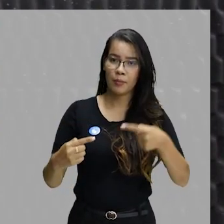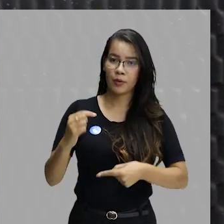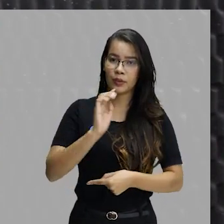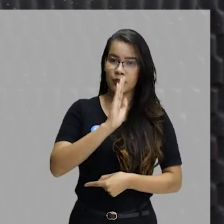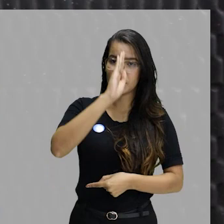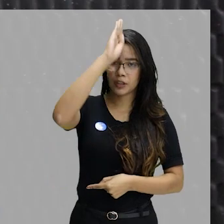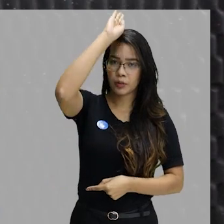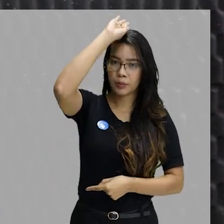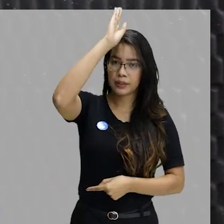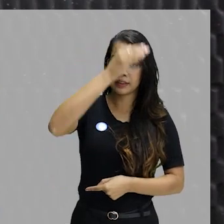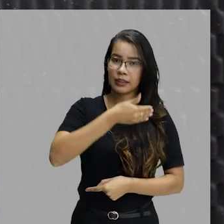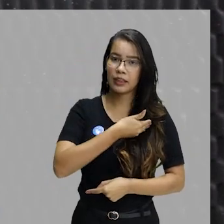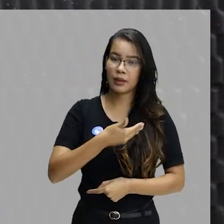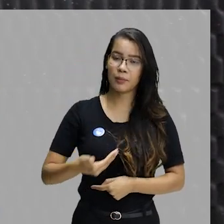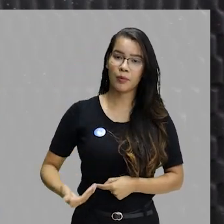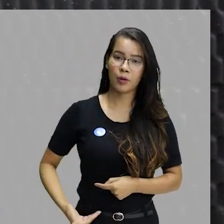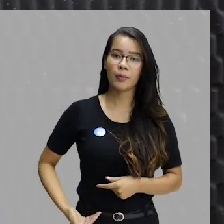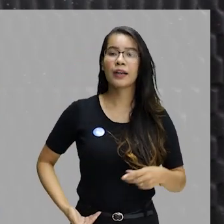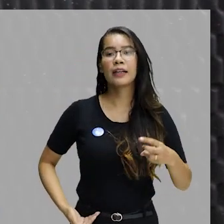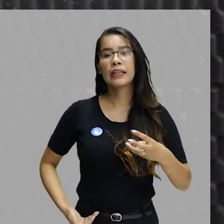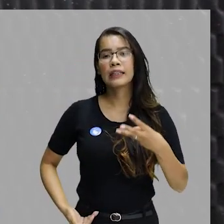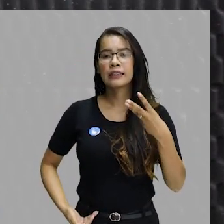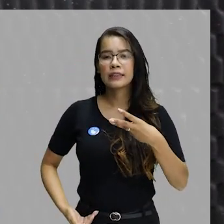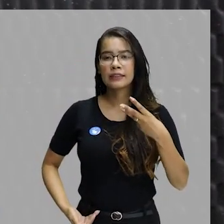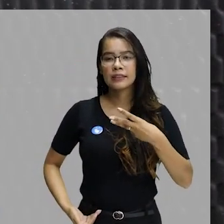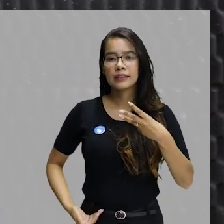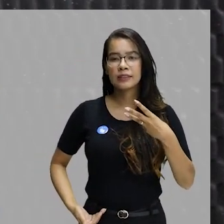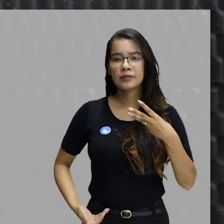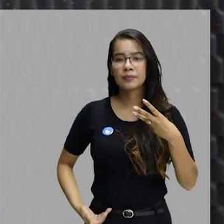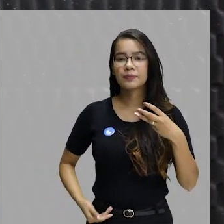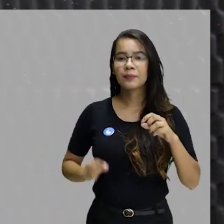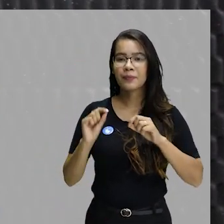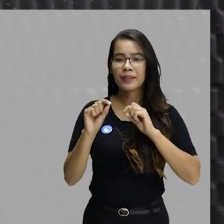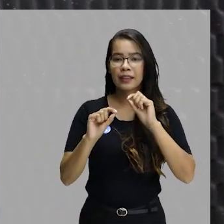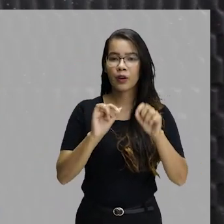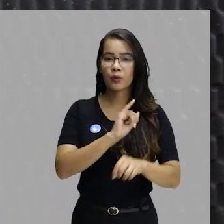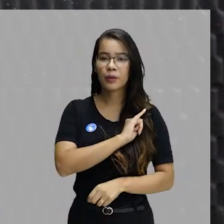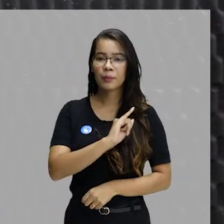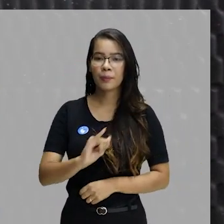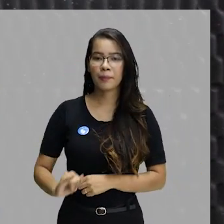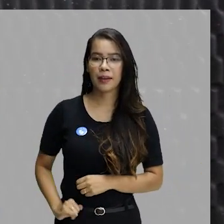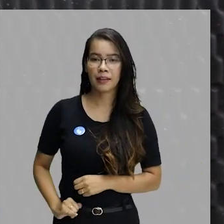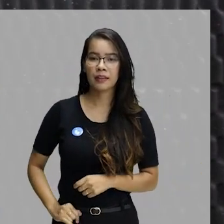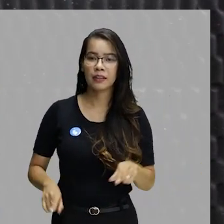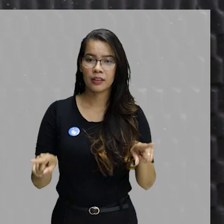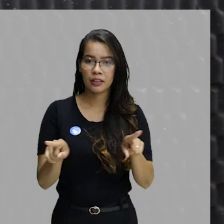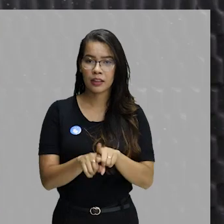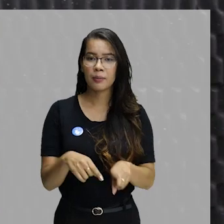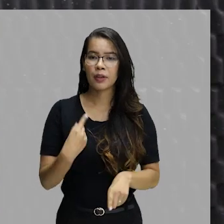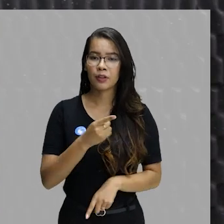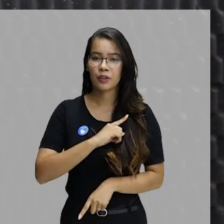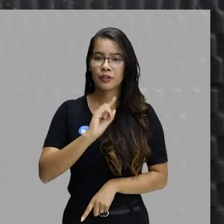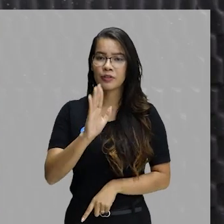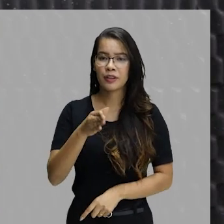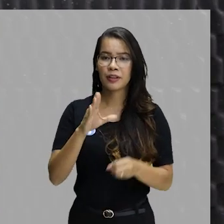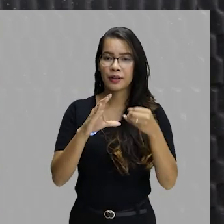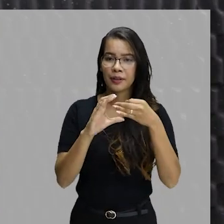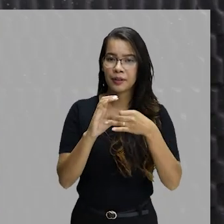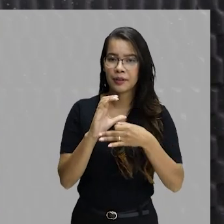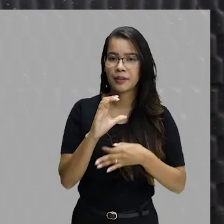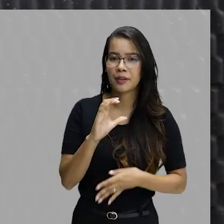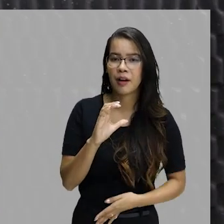a república, e a terceira fase, que é o império, que também nós caracterizamos de uma